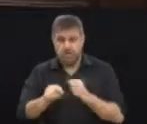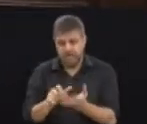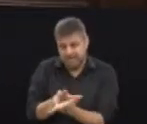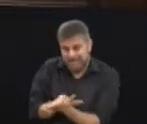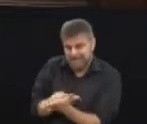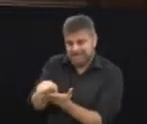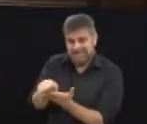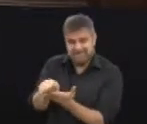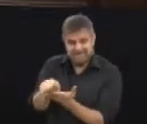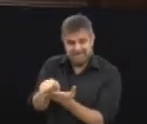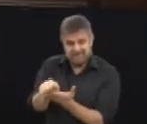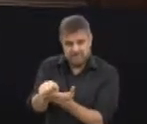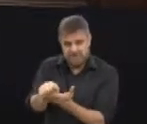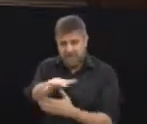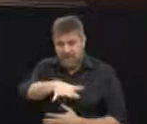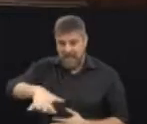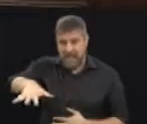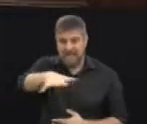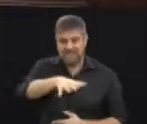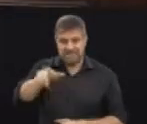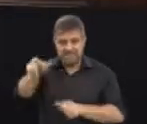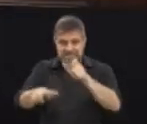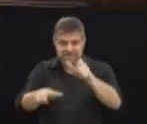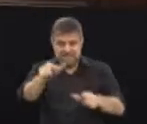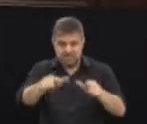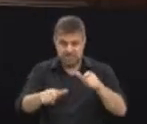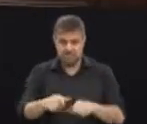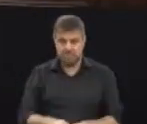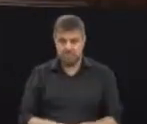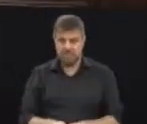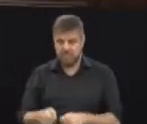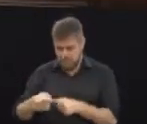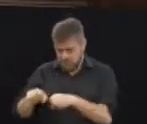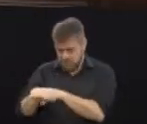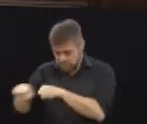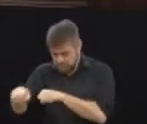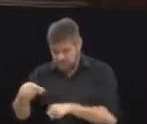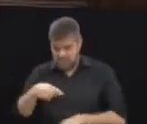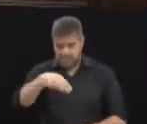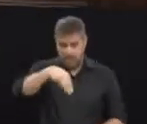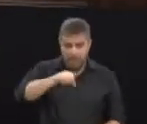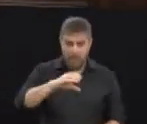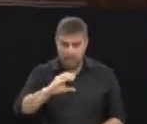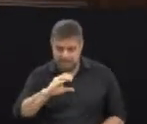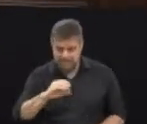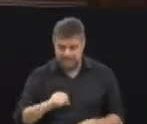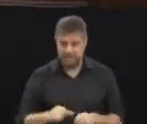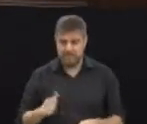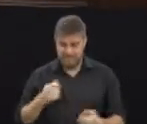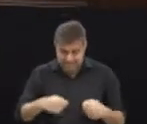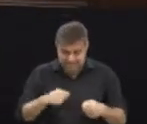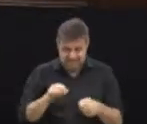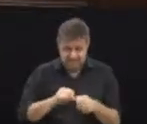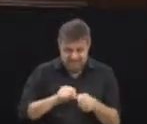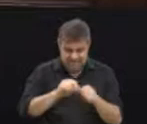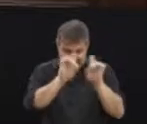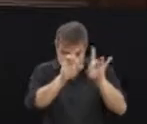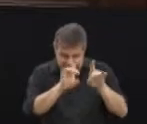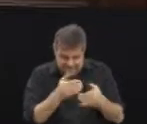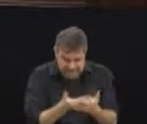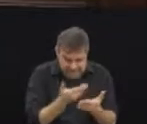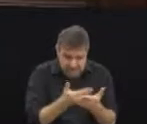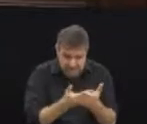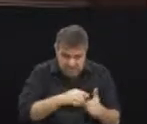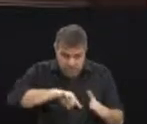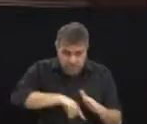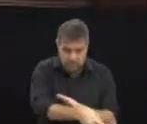ao processo de credenciamento da residência médica pelo MEC. Na época, MEC, que é o Ministério da Educação e Cultura, hoje é o Ministério da